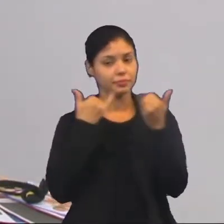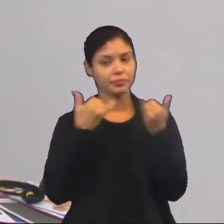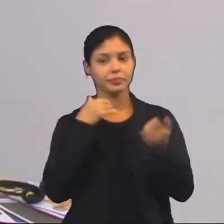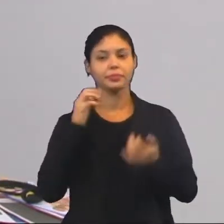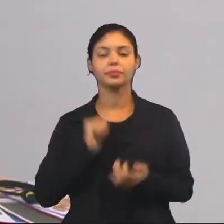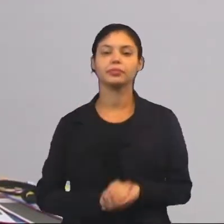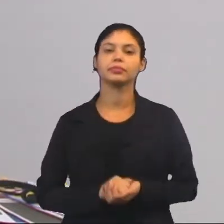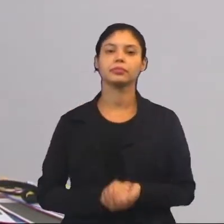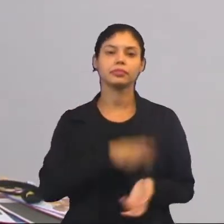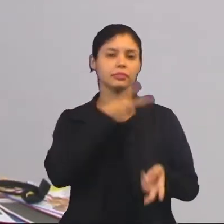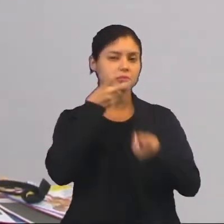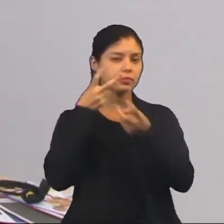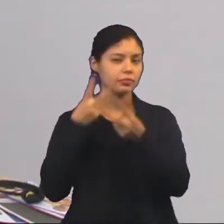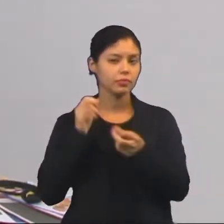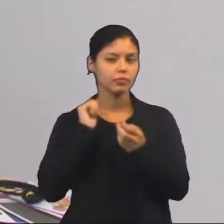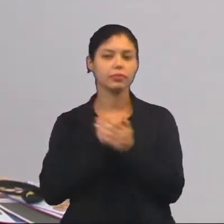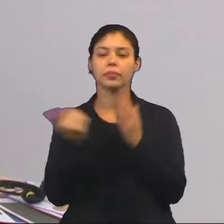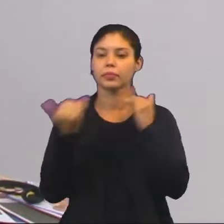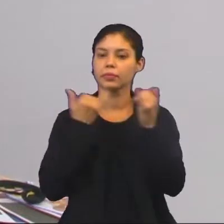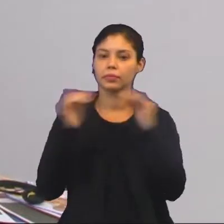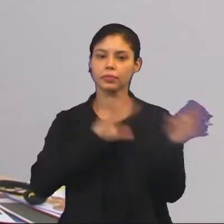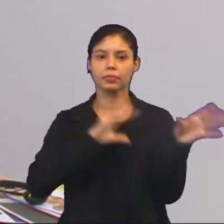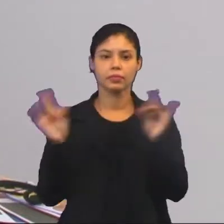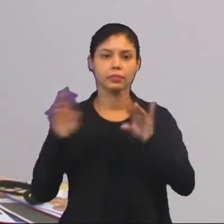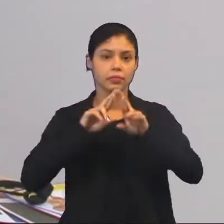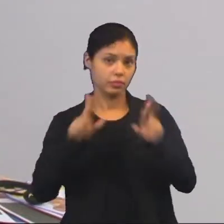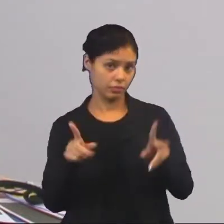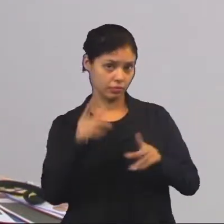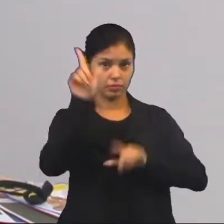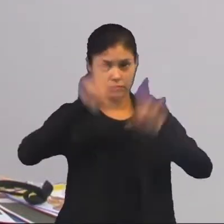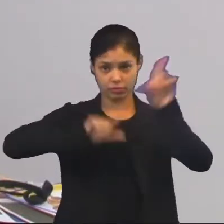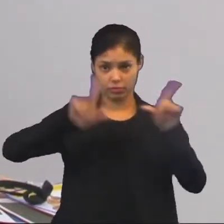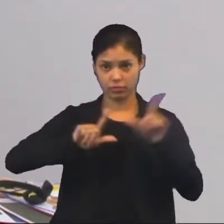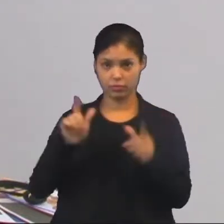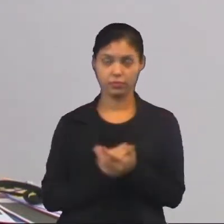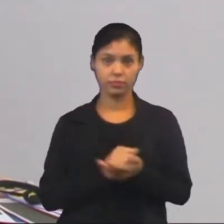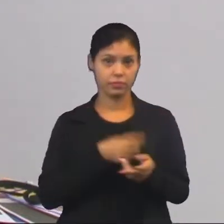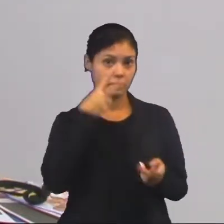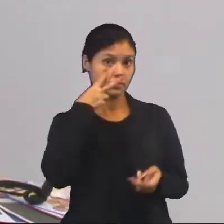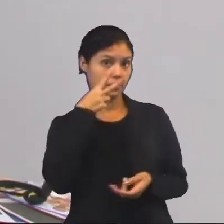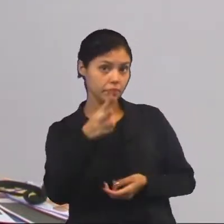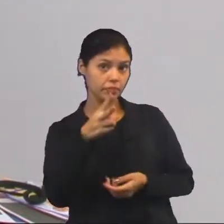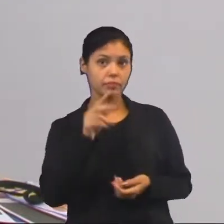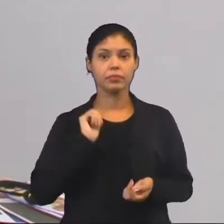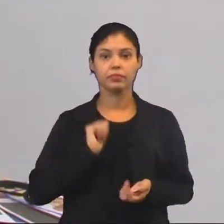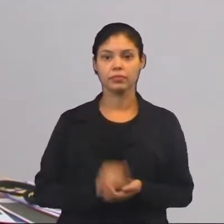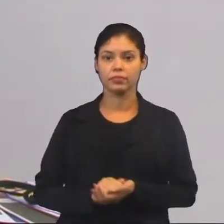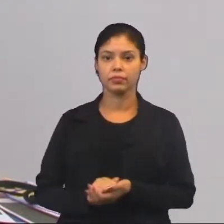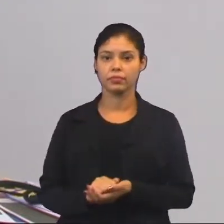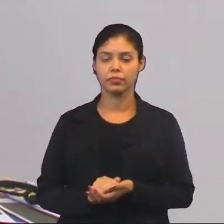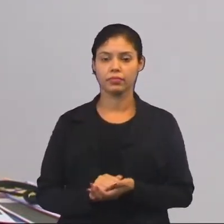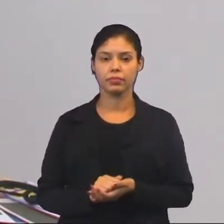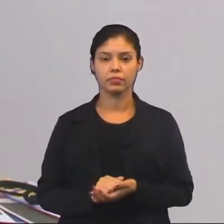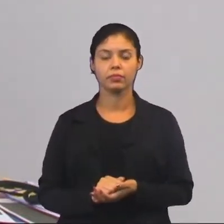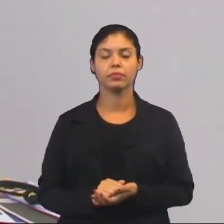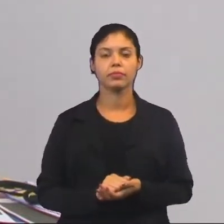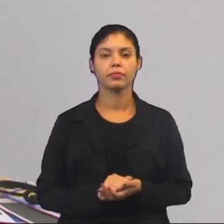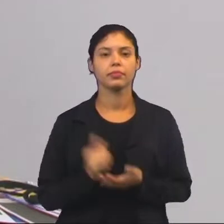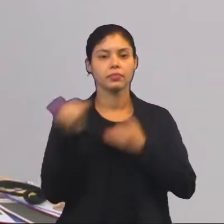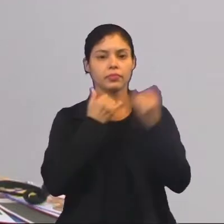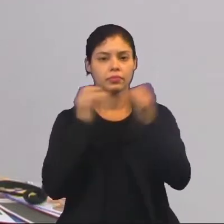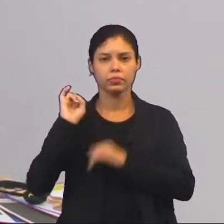notícias, ouvir as notícias através dele. Diferente da televisão, que nós vamos ouvir a notícia, vamos estar